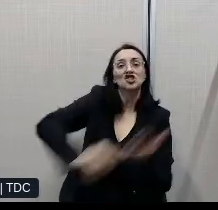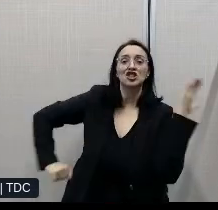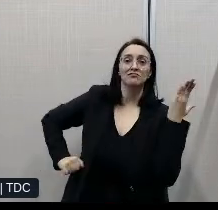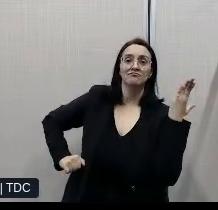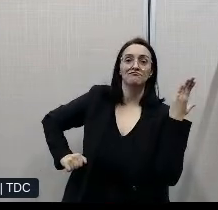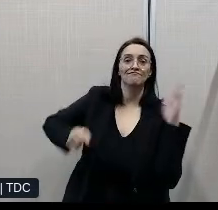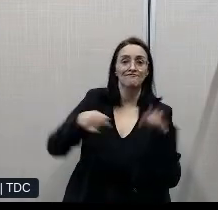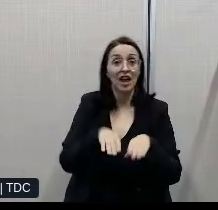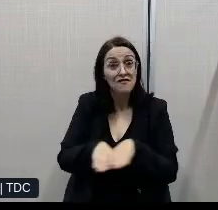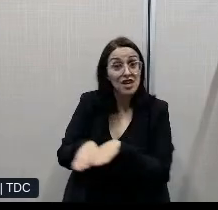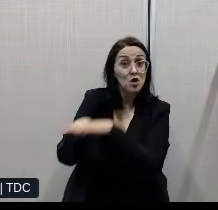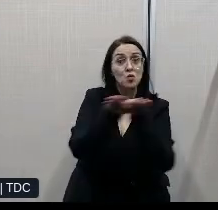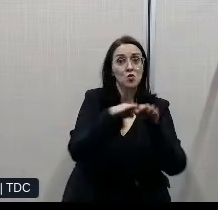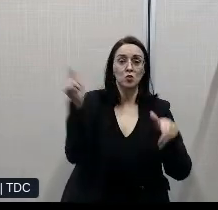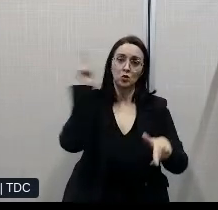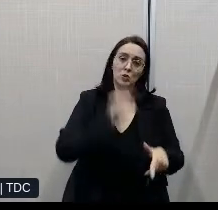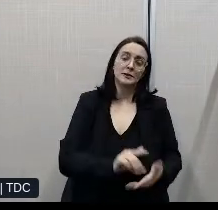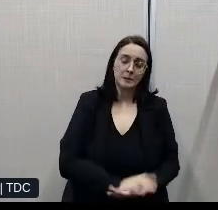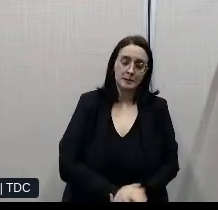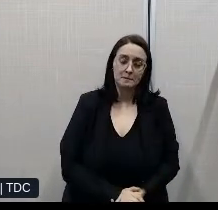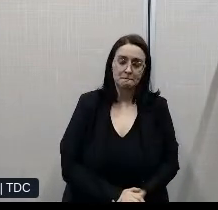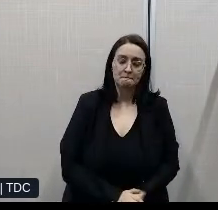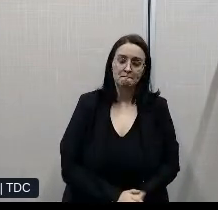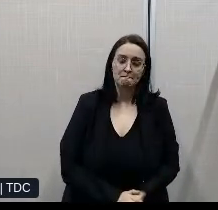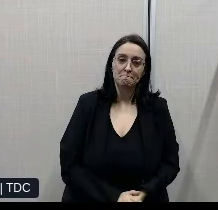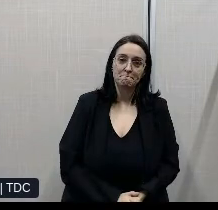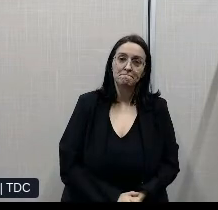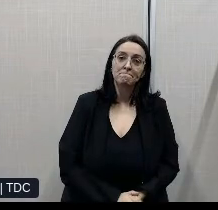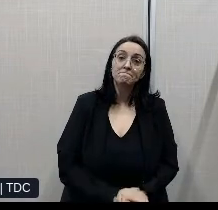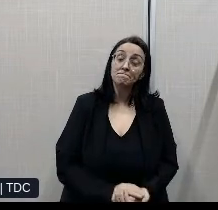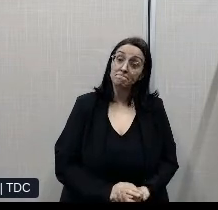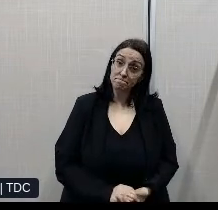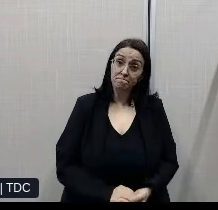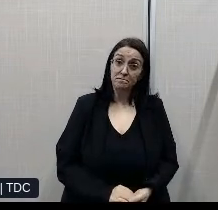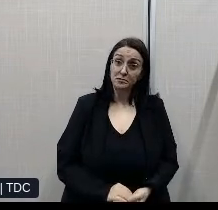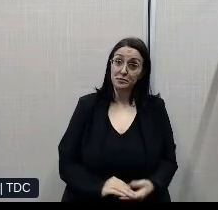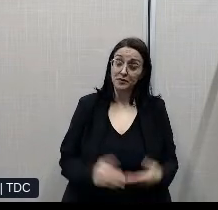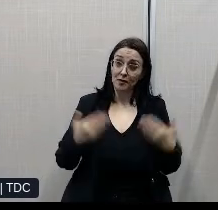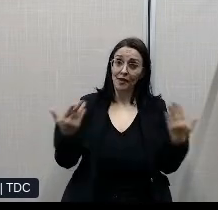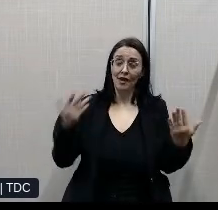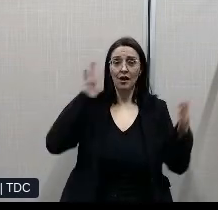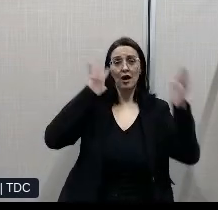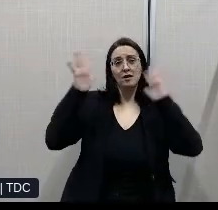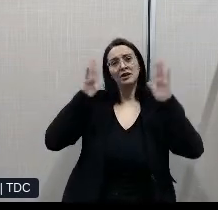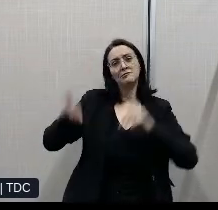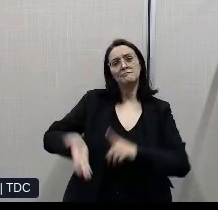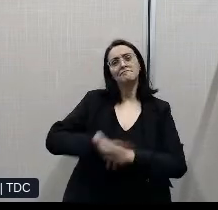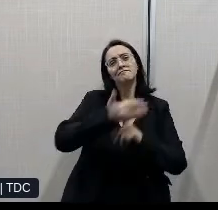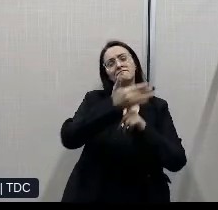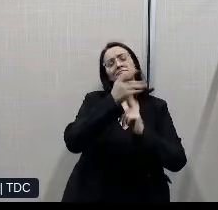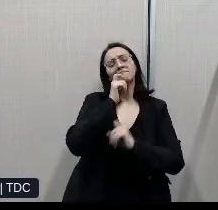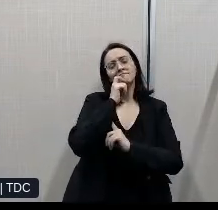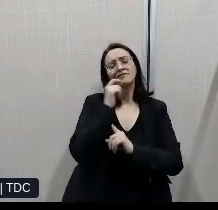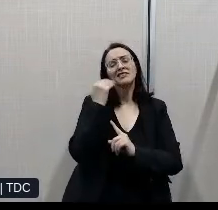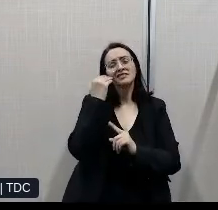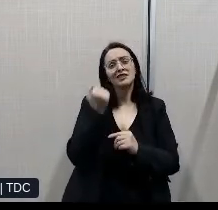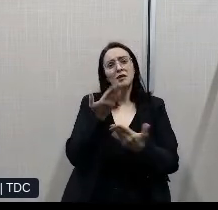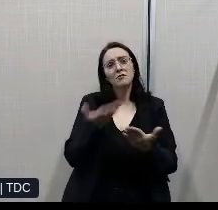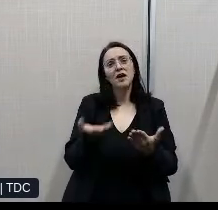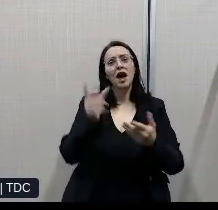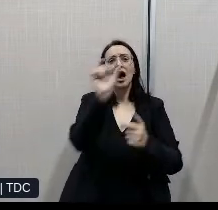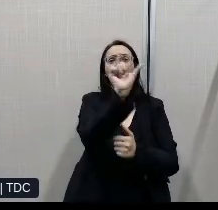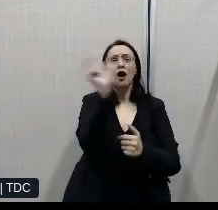forma igual. Pode ir para o próximo. Então, quando a gente pensa em tecnologia, a gente sabe que